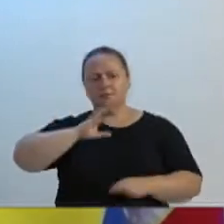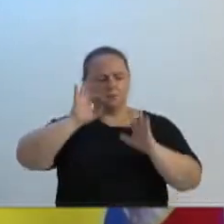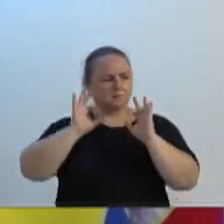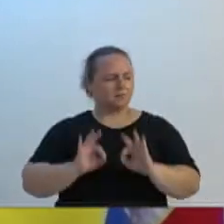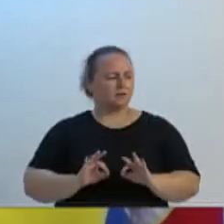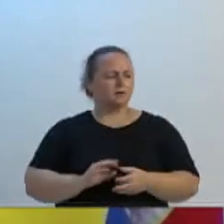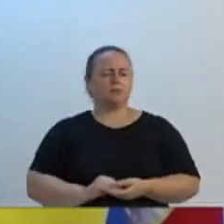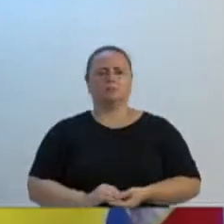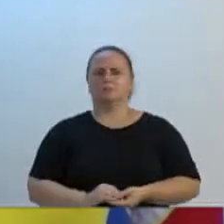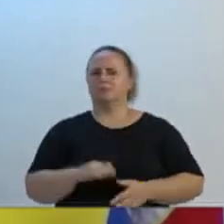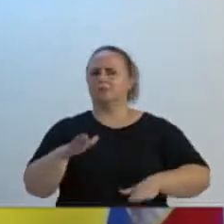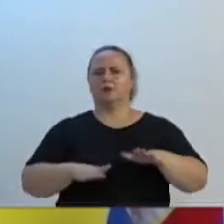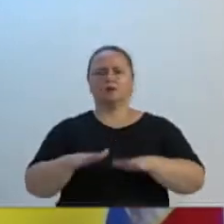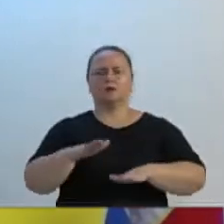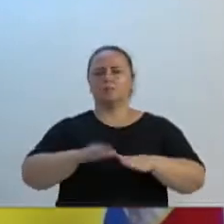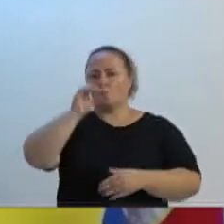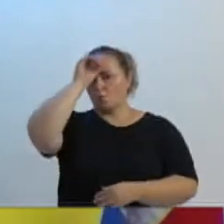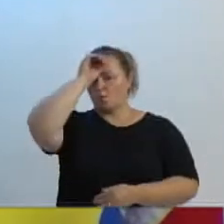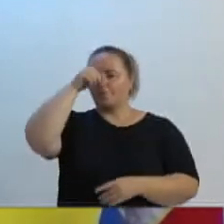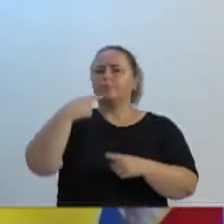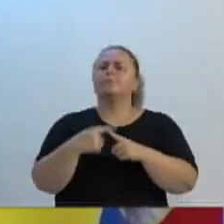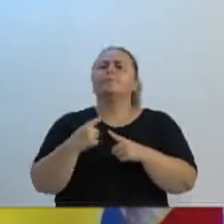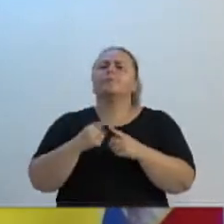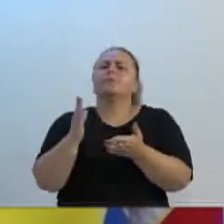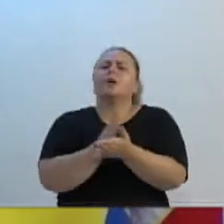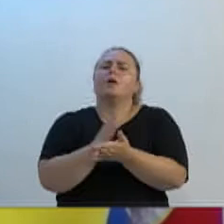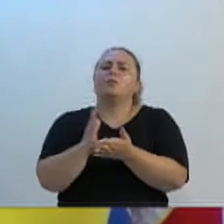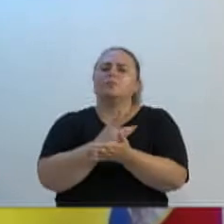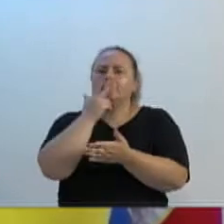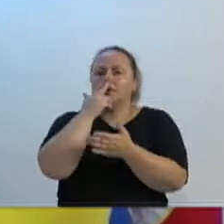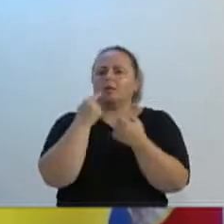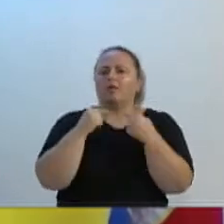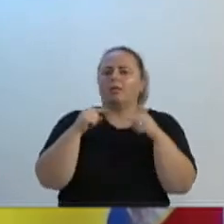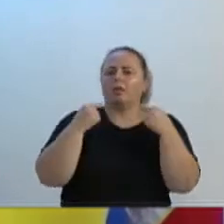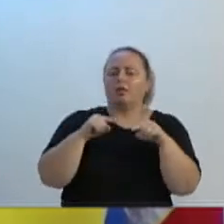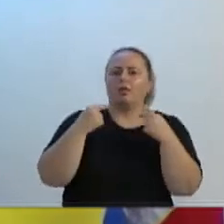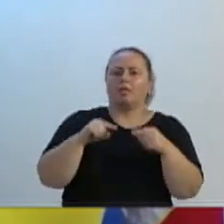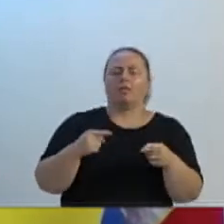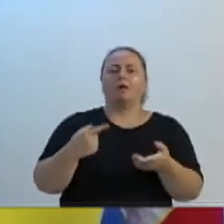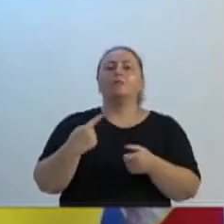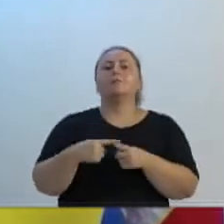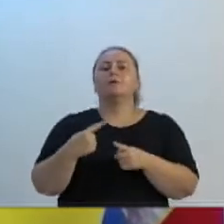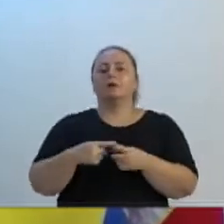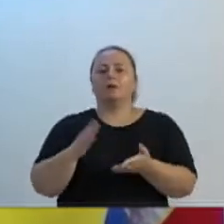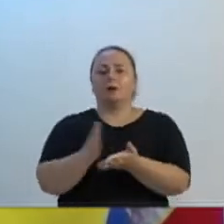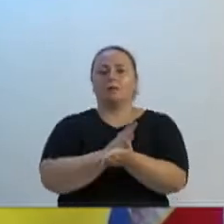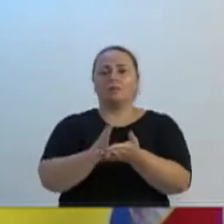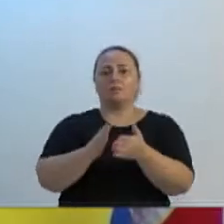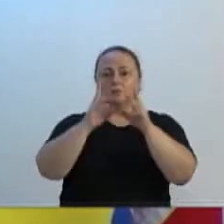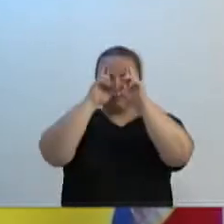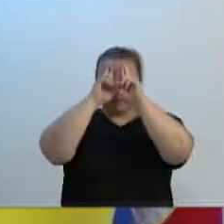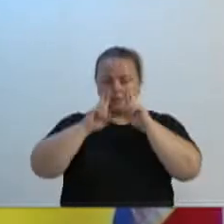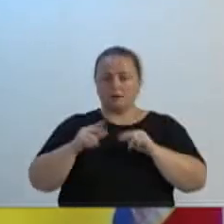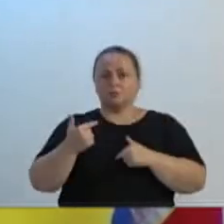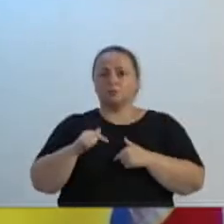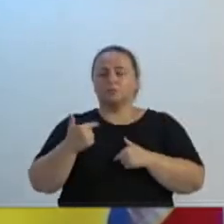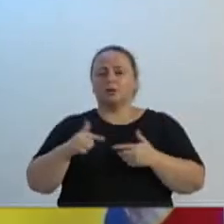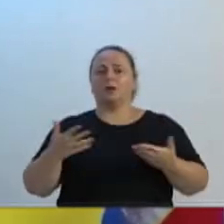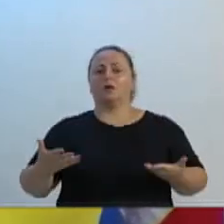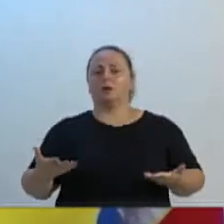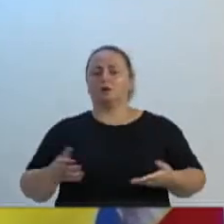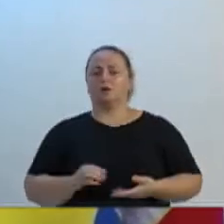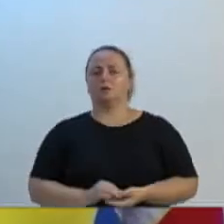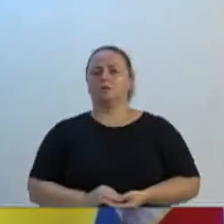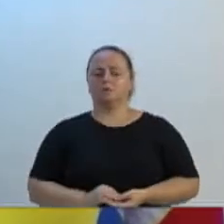sabem porque a gente acaba apanhando e muitas vezes não sabe porque a falta de respeito com nós a falta de respeito com o funcionário